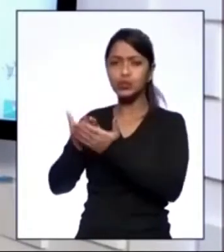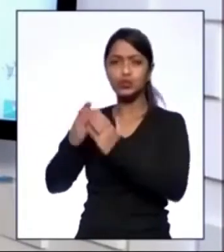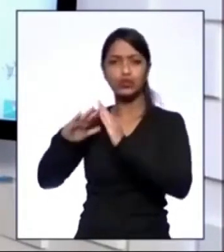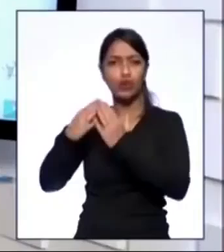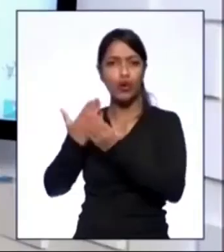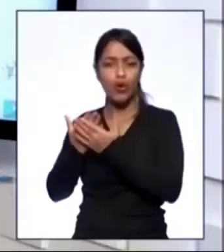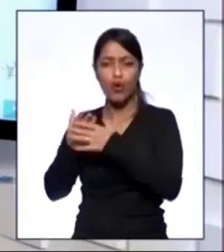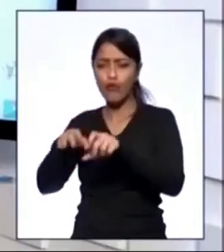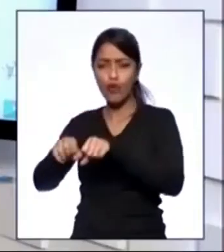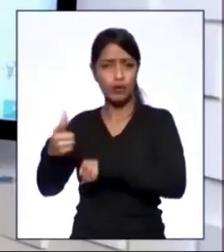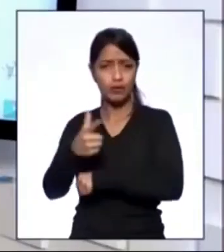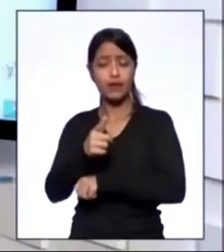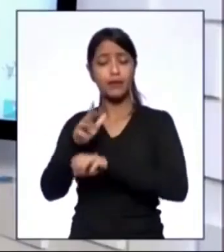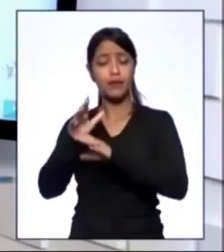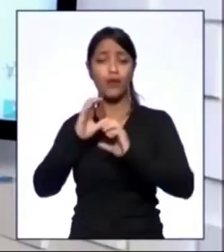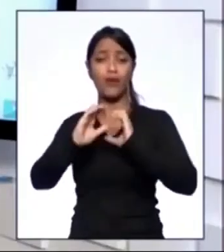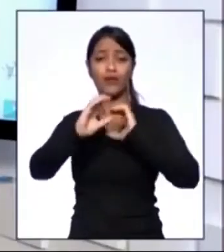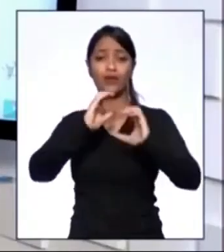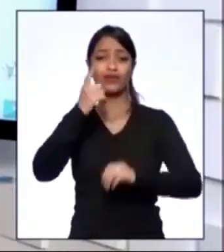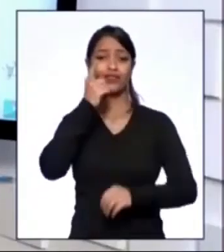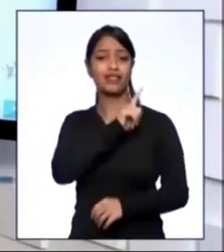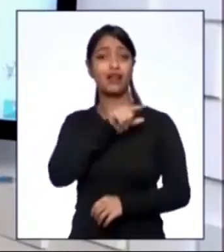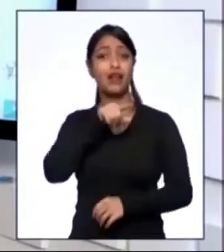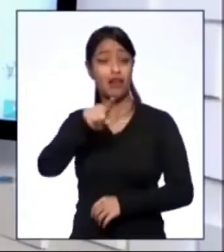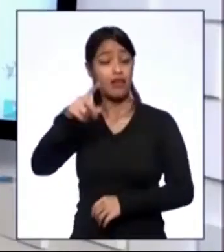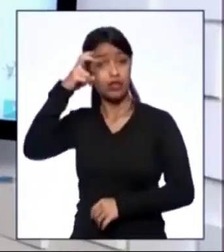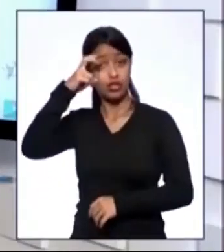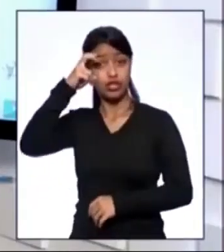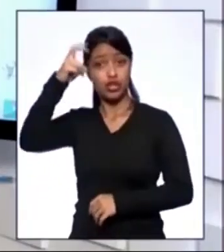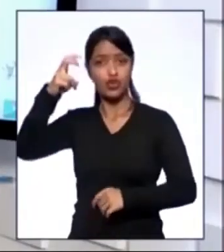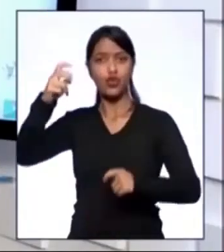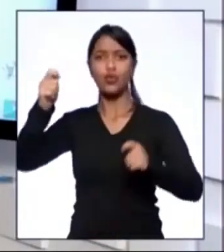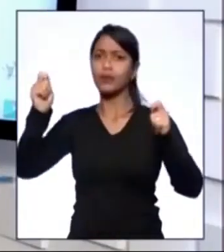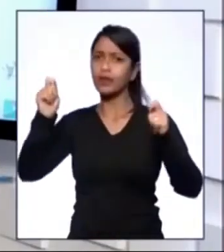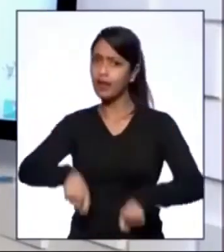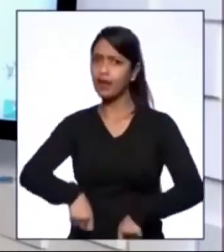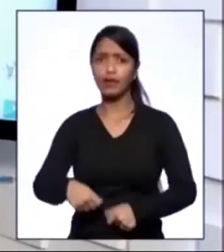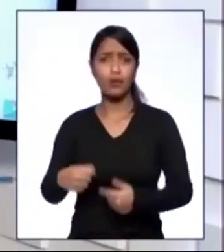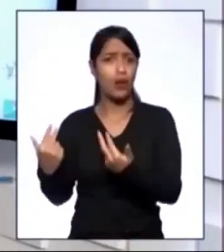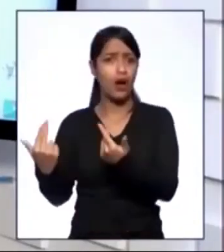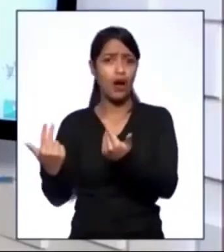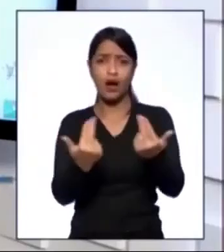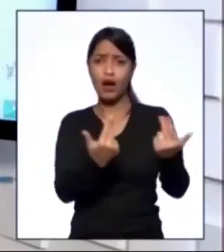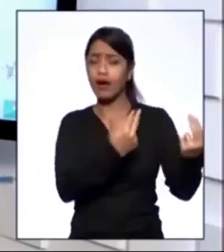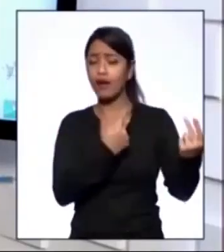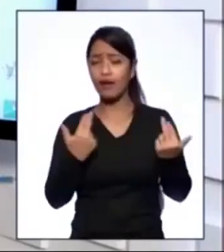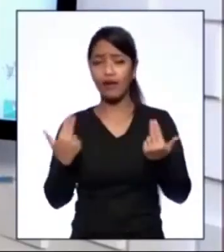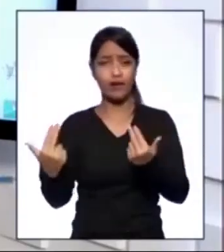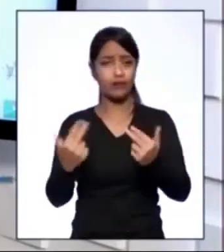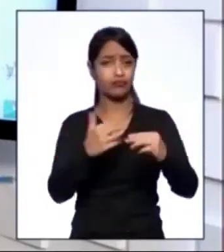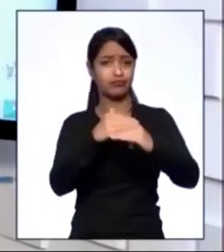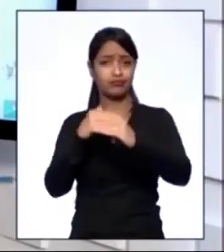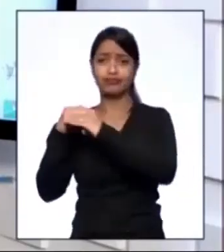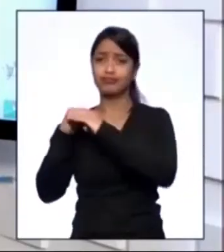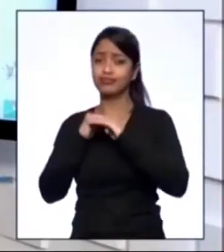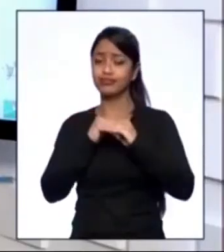e elas eram extremamente inteligentes como qualquer outra pessoa. Só que a gente sabe que